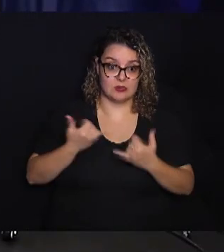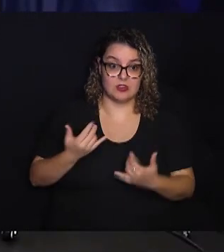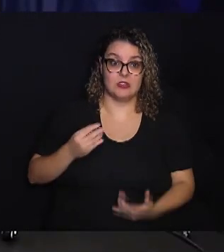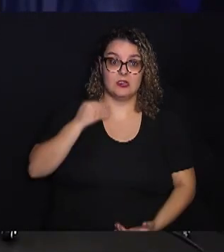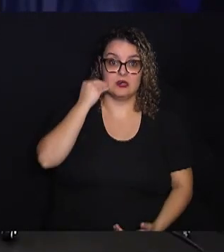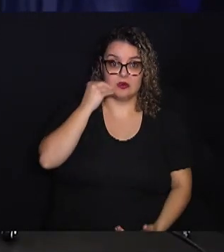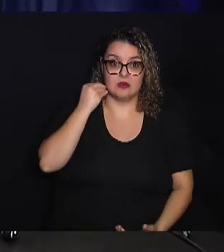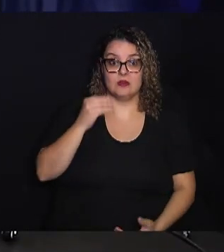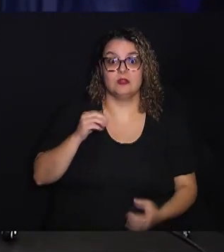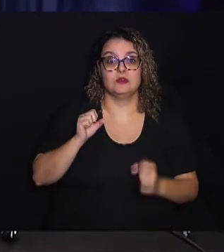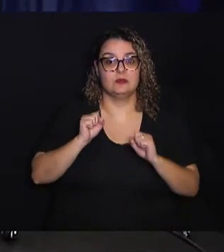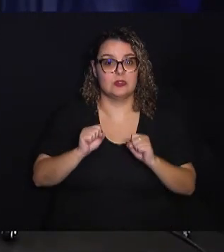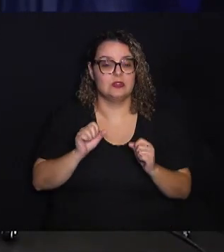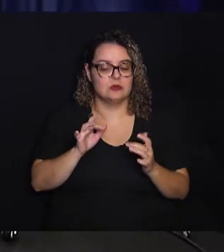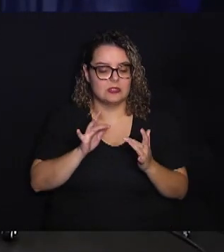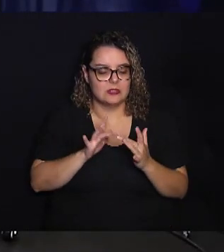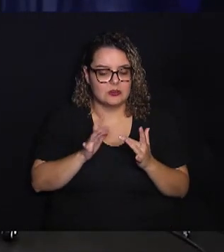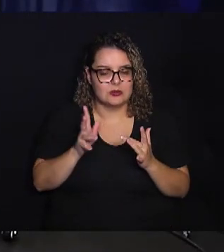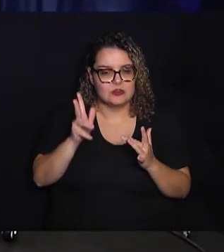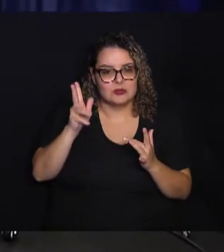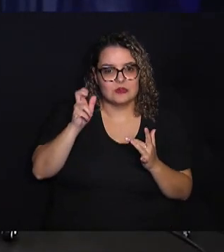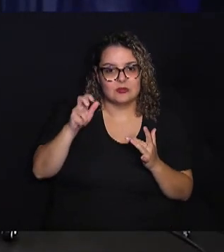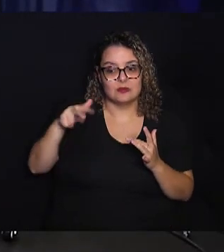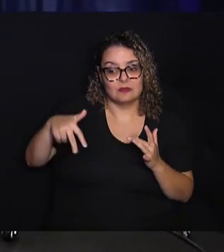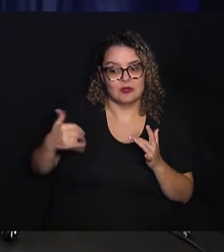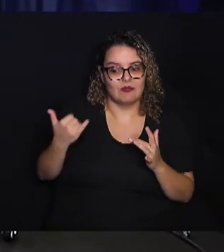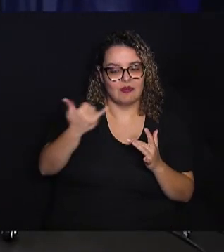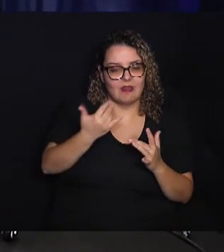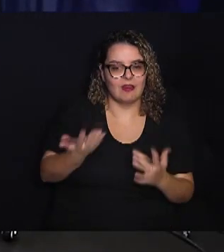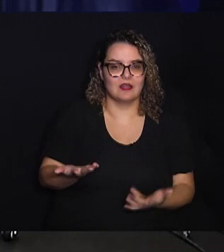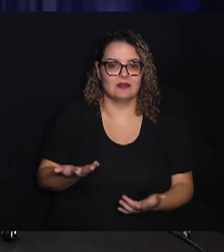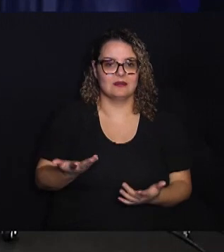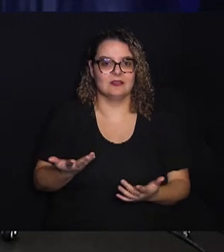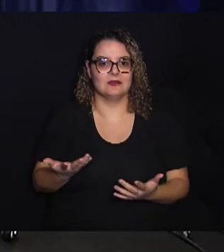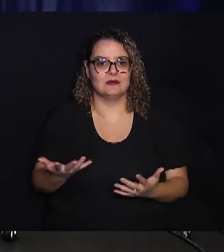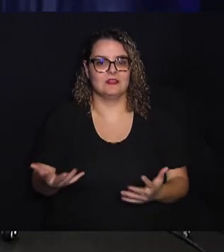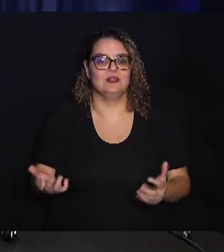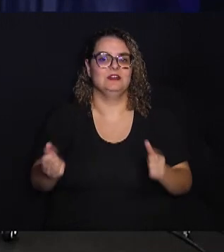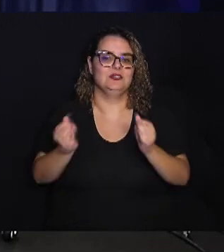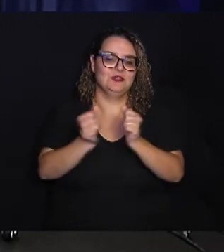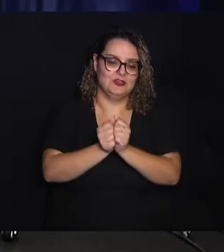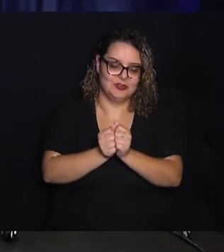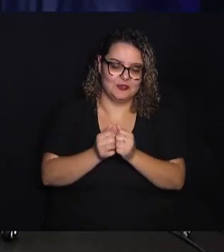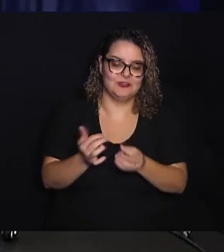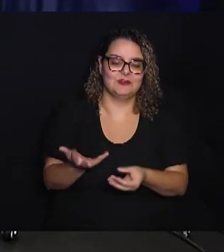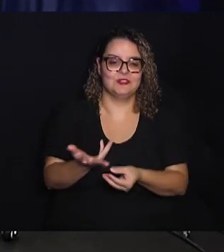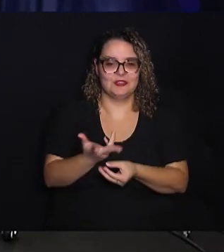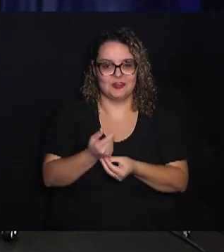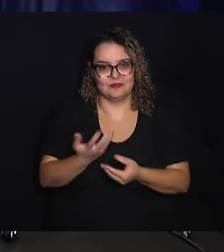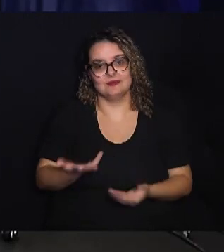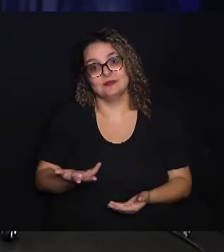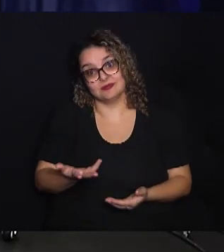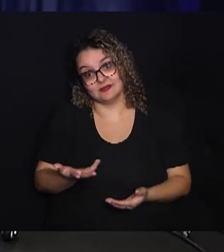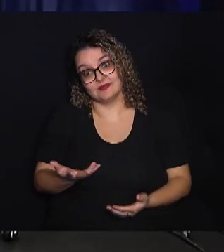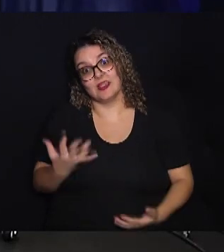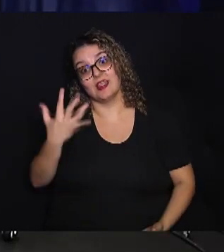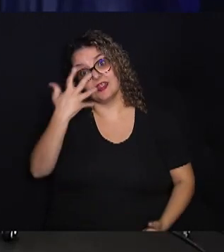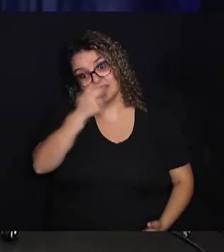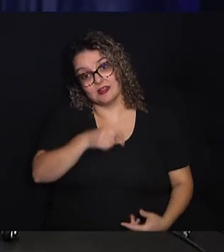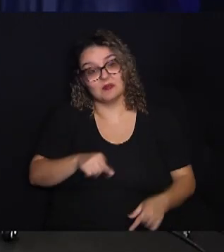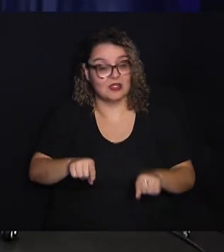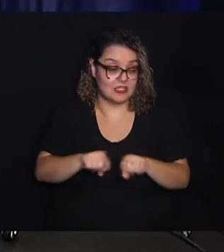de poder tocar, de poder ouvir o autor, então eles se aproximaram ainda mais da obra de arte, né? E se aproximaram da beleza,